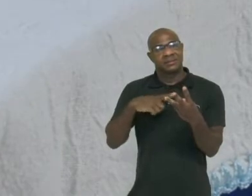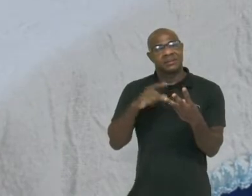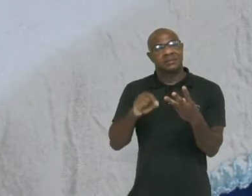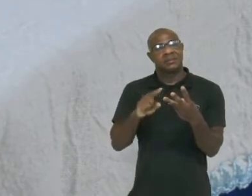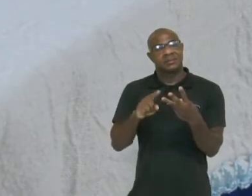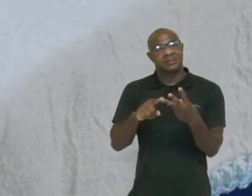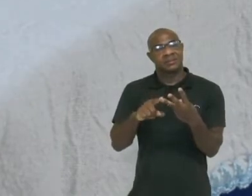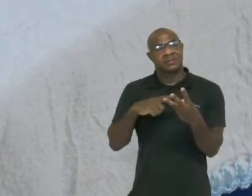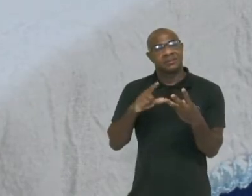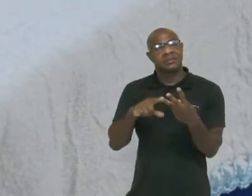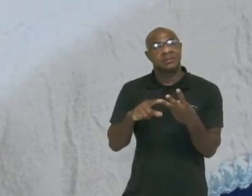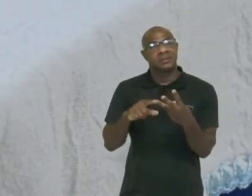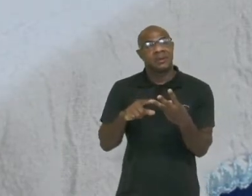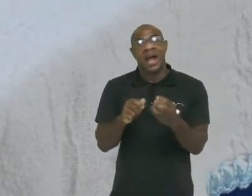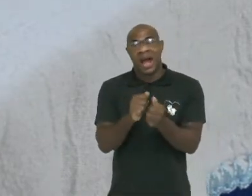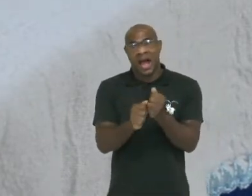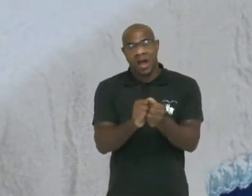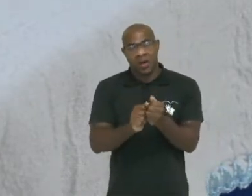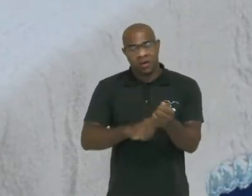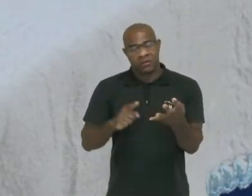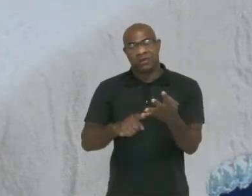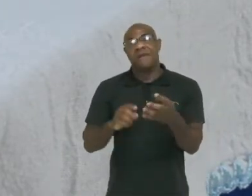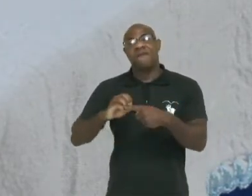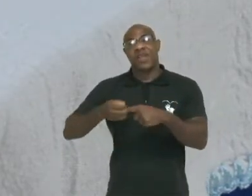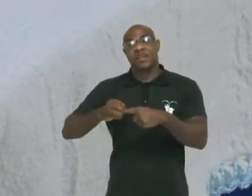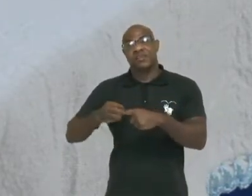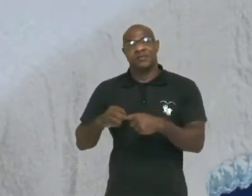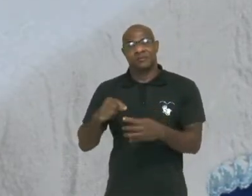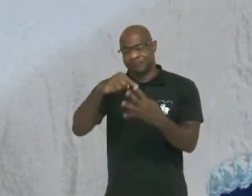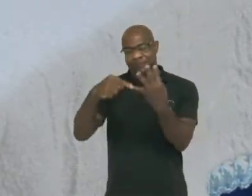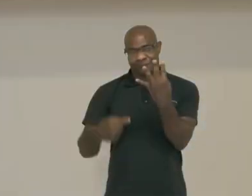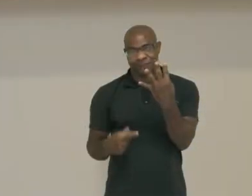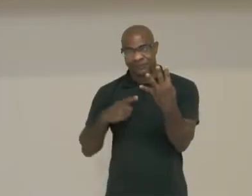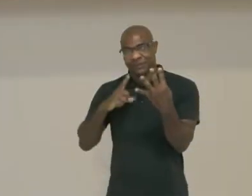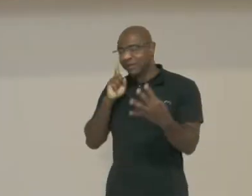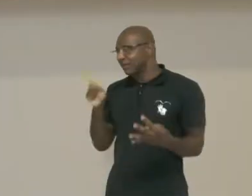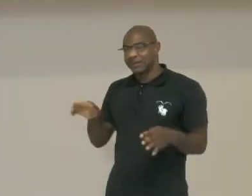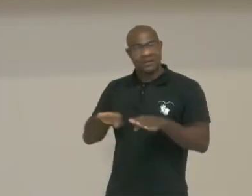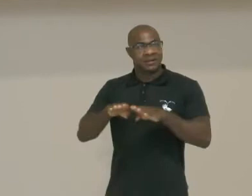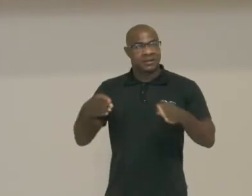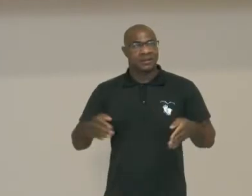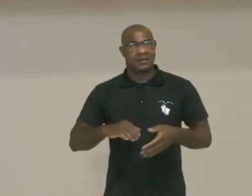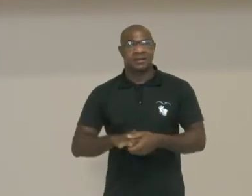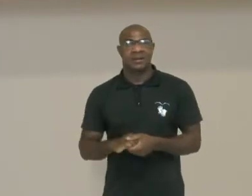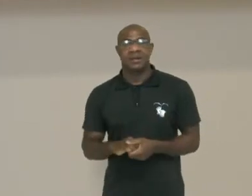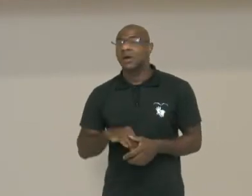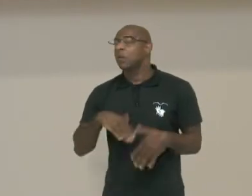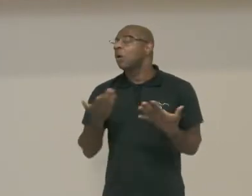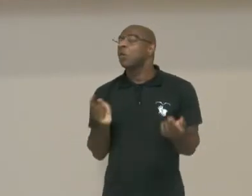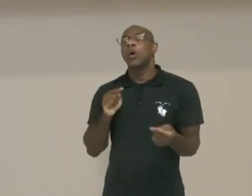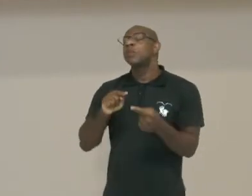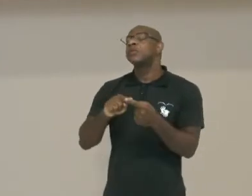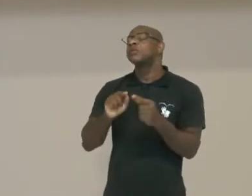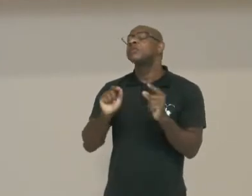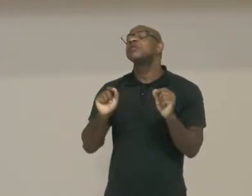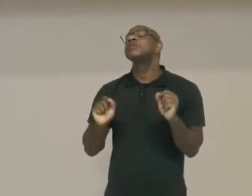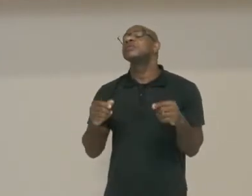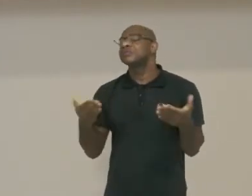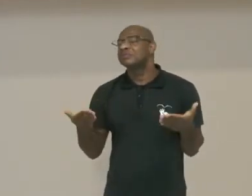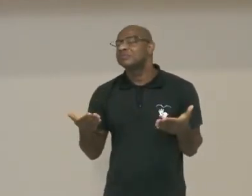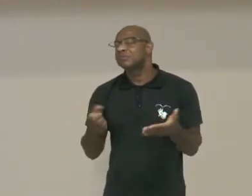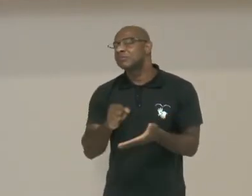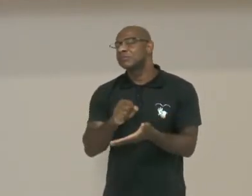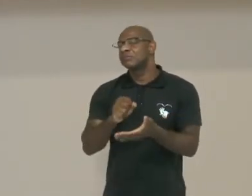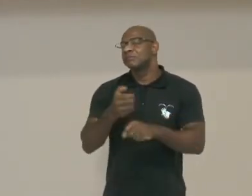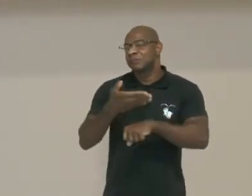aqui na minha bancada arroz e feijão. Bora lá então? Qual que é o intuito, qual que é o objetivo dessa